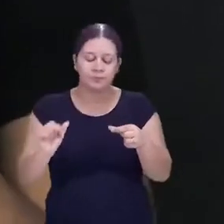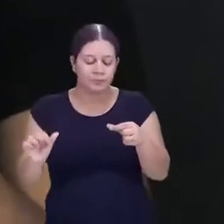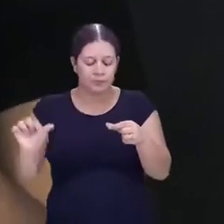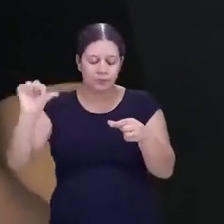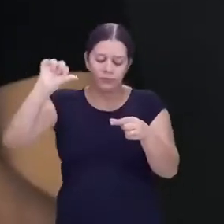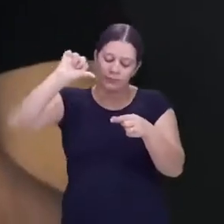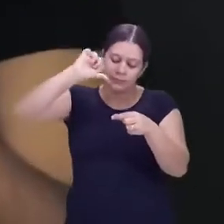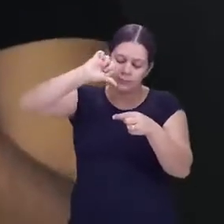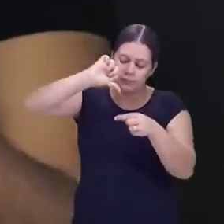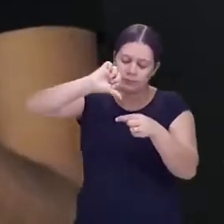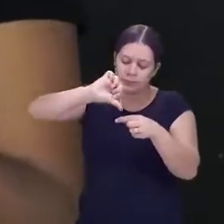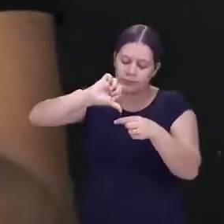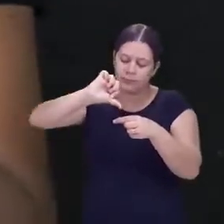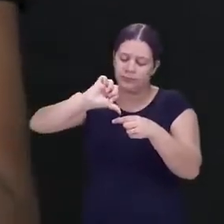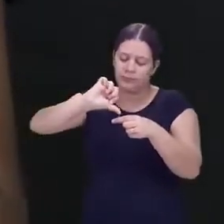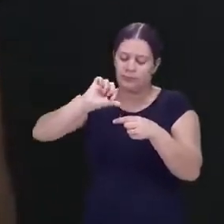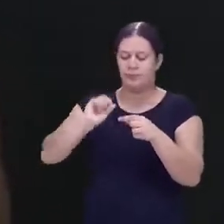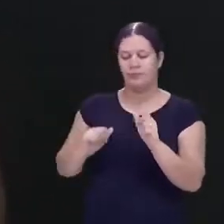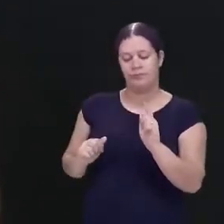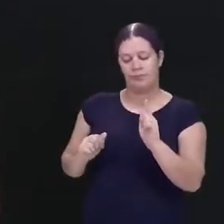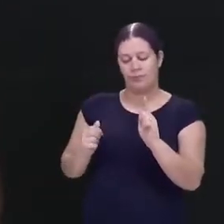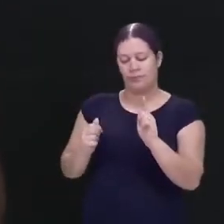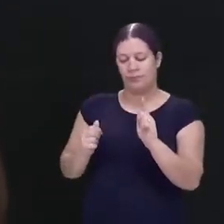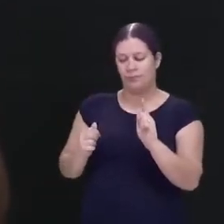estou colocando.